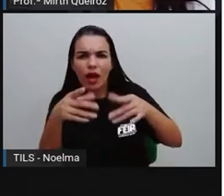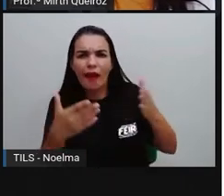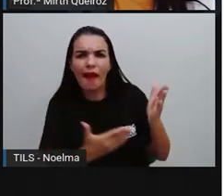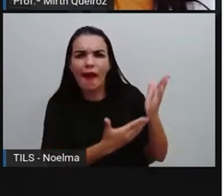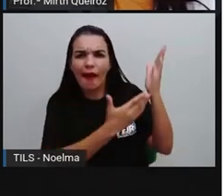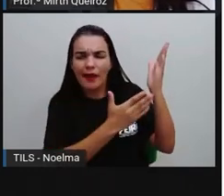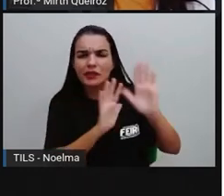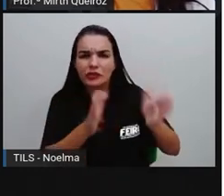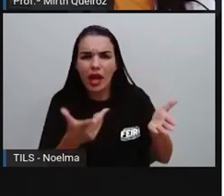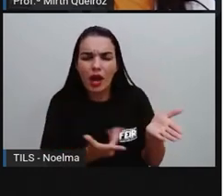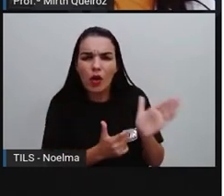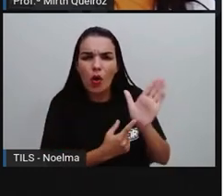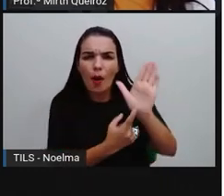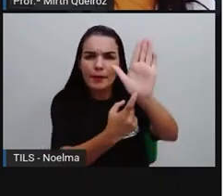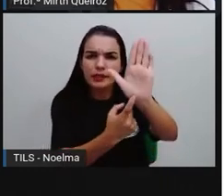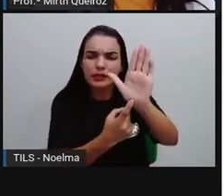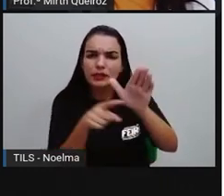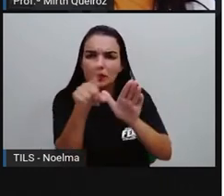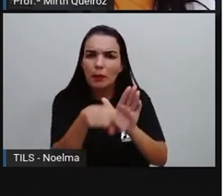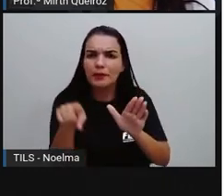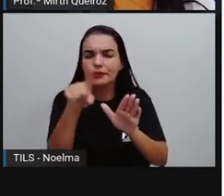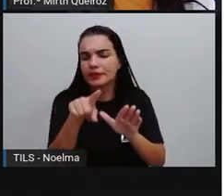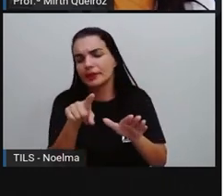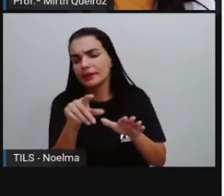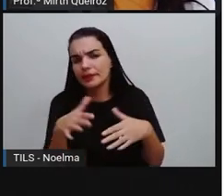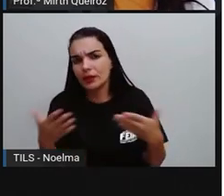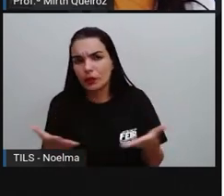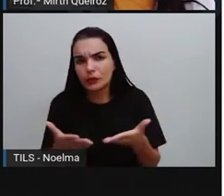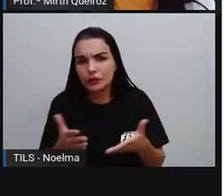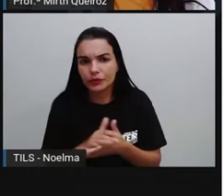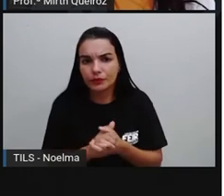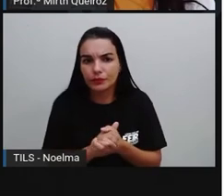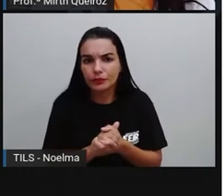de forma inédita que foi apresentado para vocês?